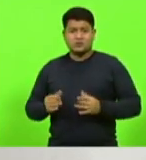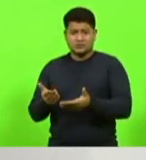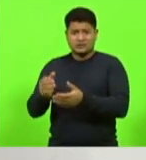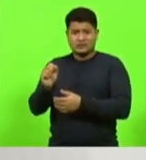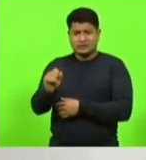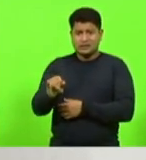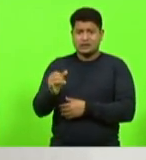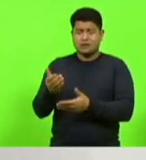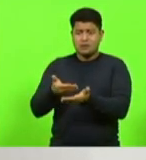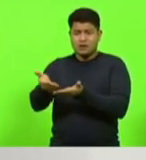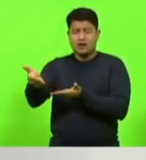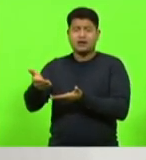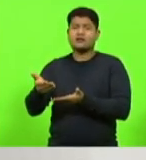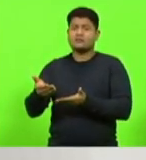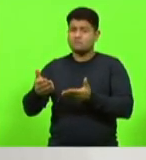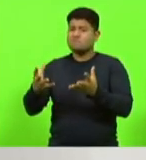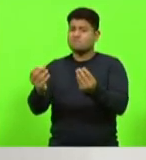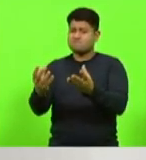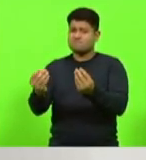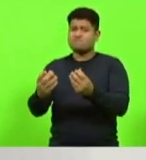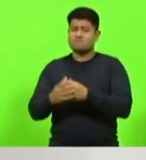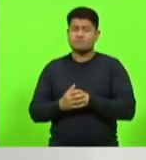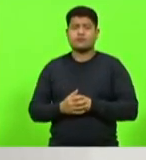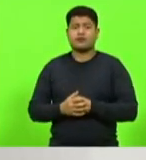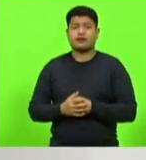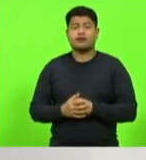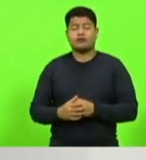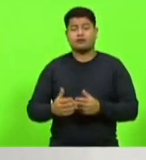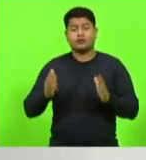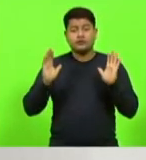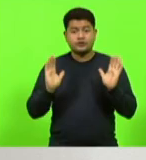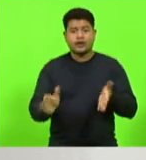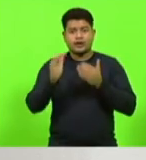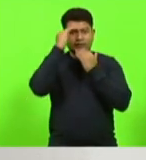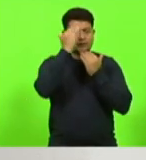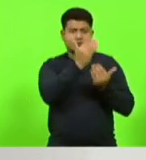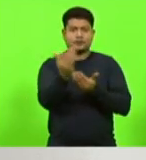Então, desde já, agradeço a oportunidade,